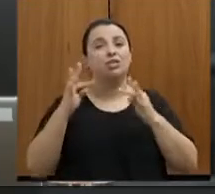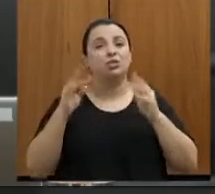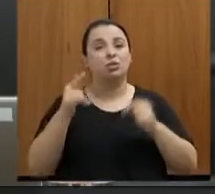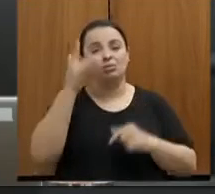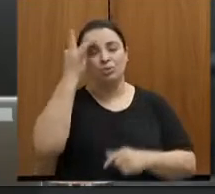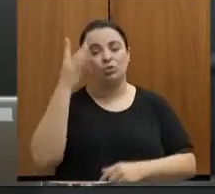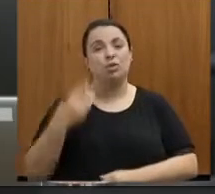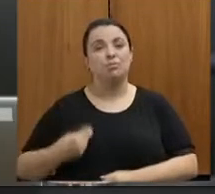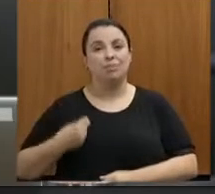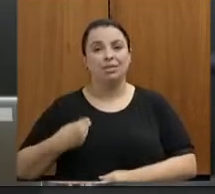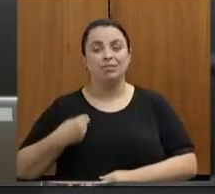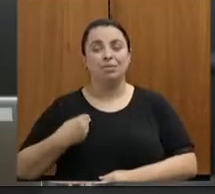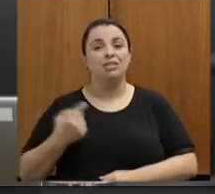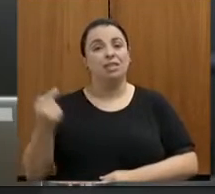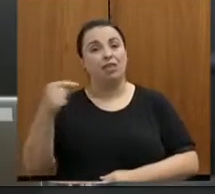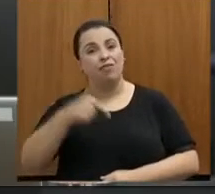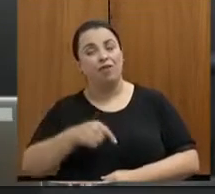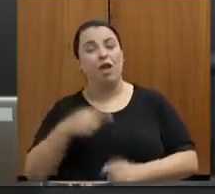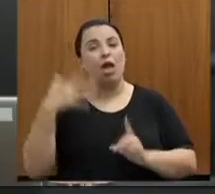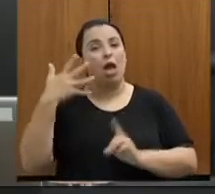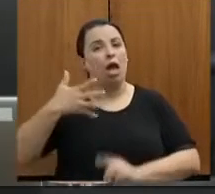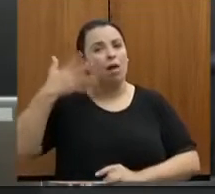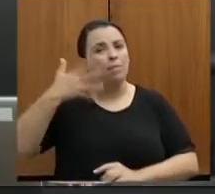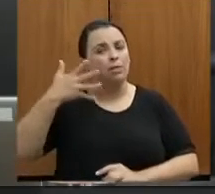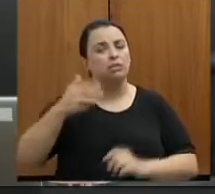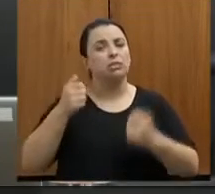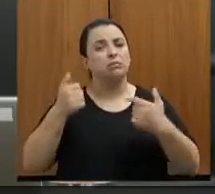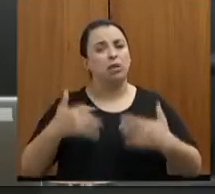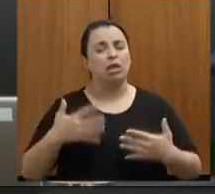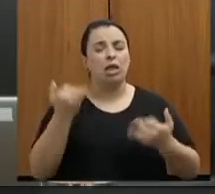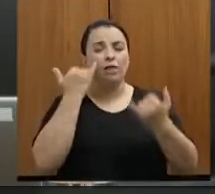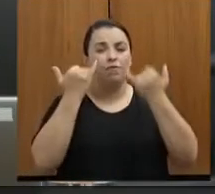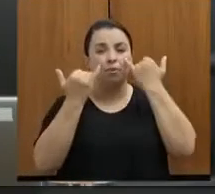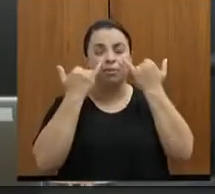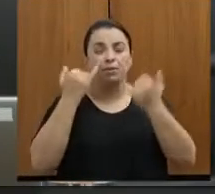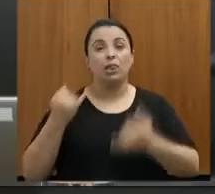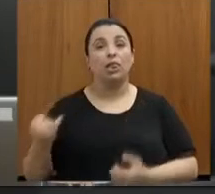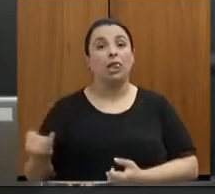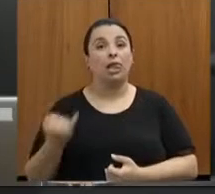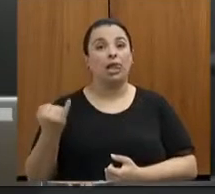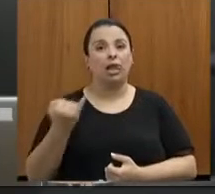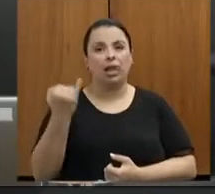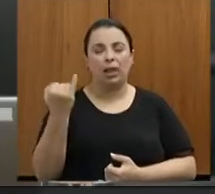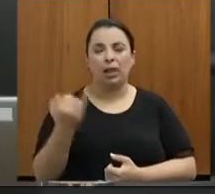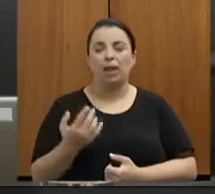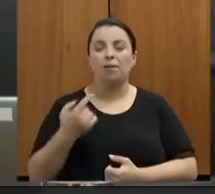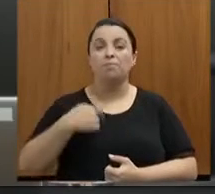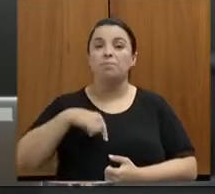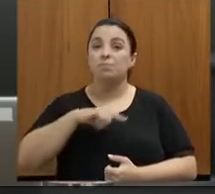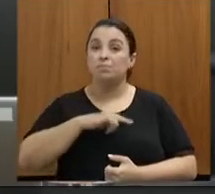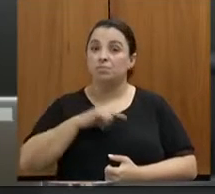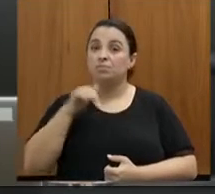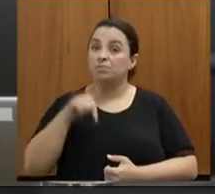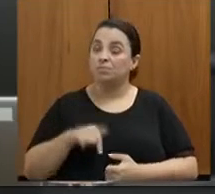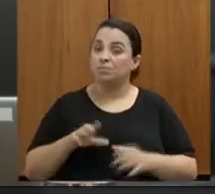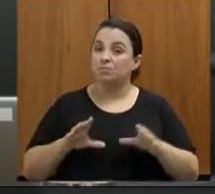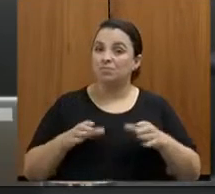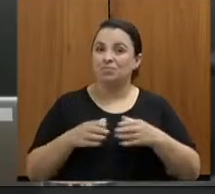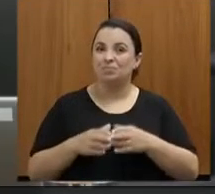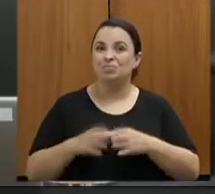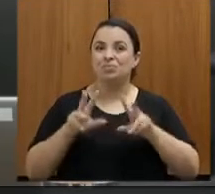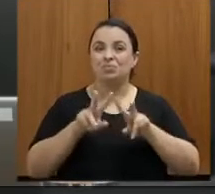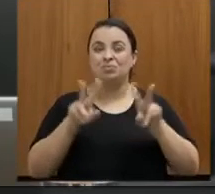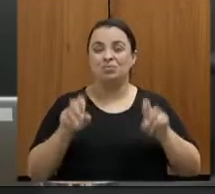apresentar e trazer informações importantes. Nós estaremos aqui na Comissão de